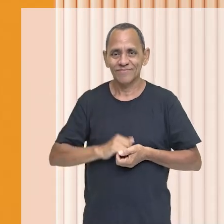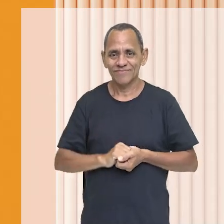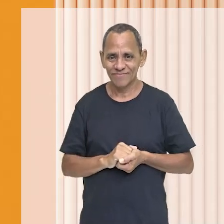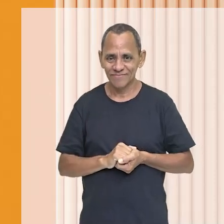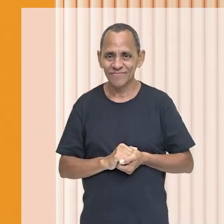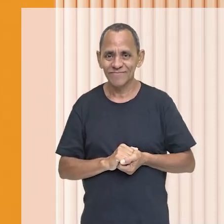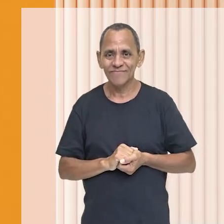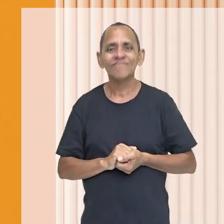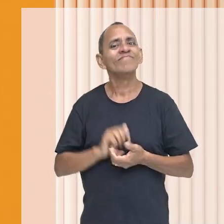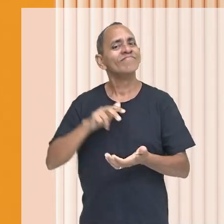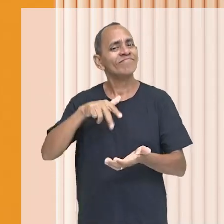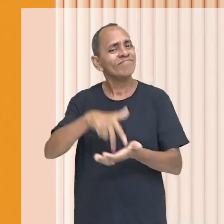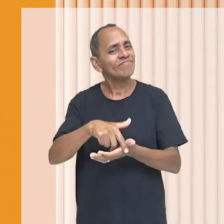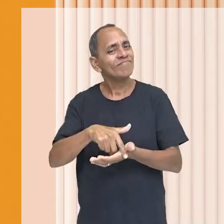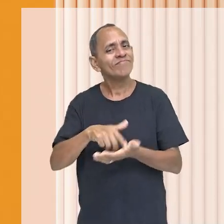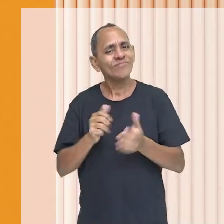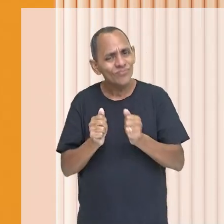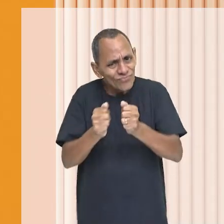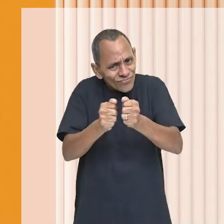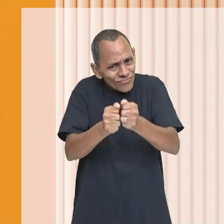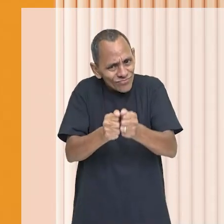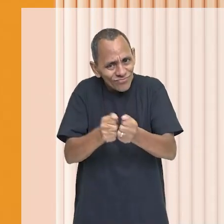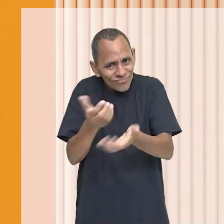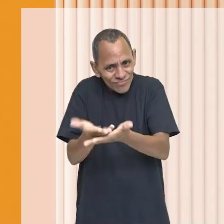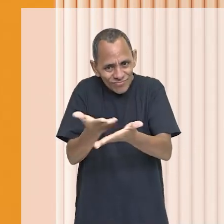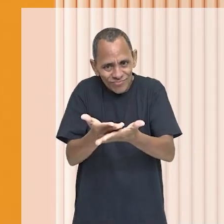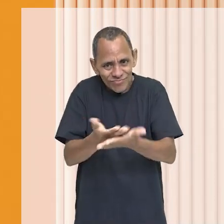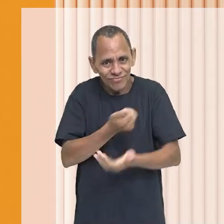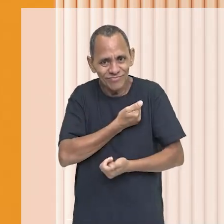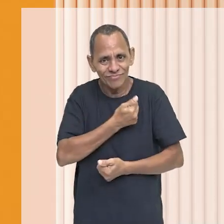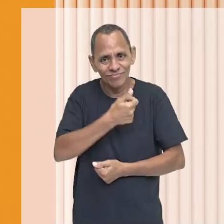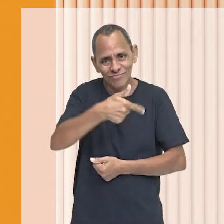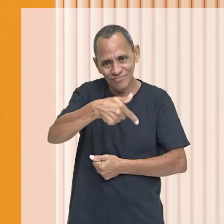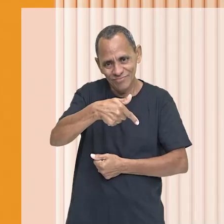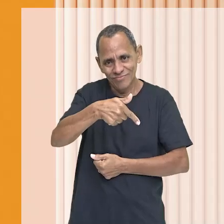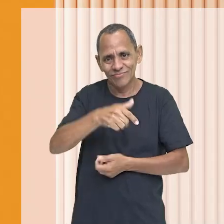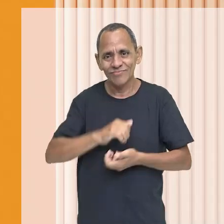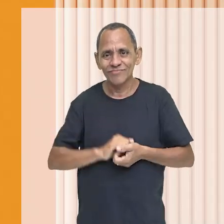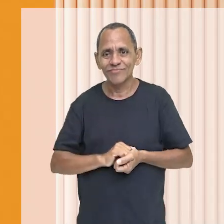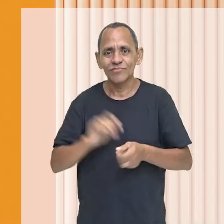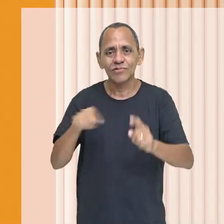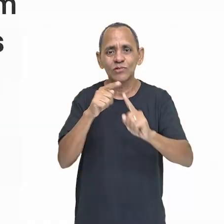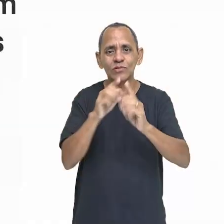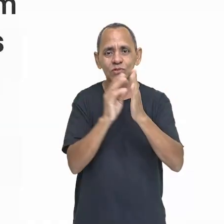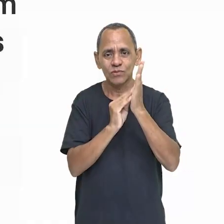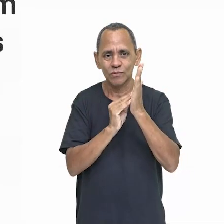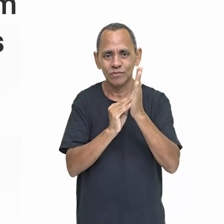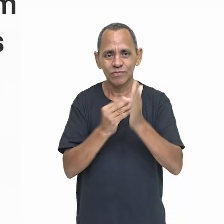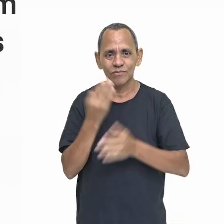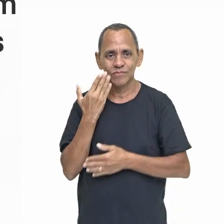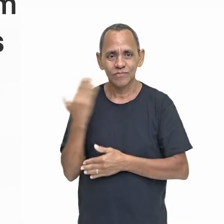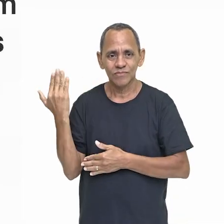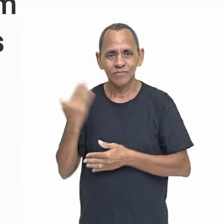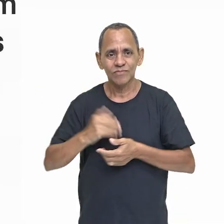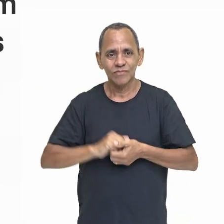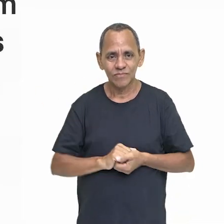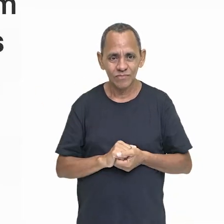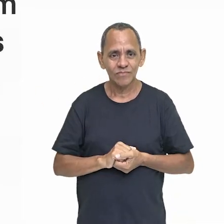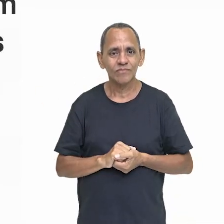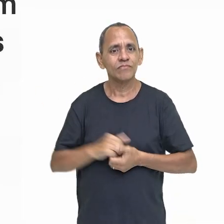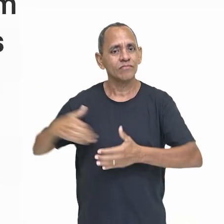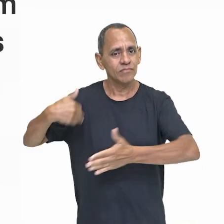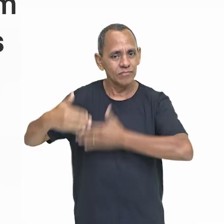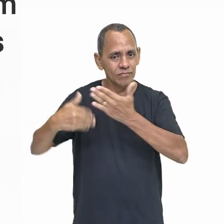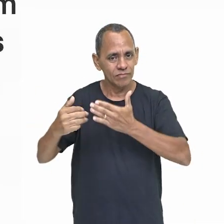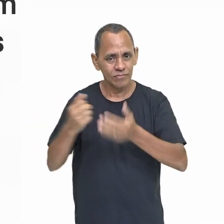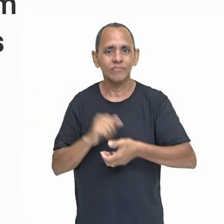Pinheiro e vou ficar com vocês na aula de número 7, que tem como objeto de conhecimento